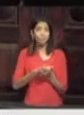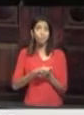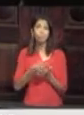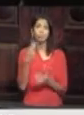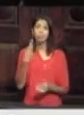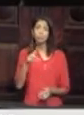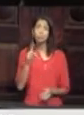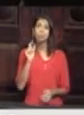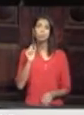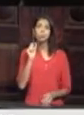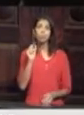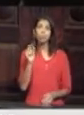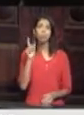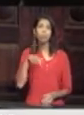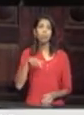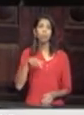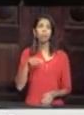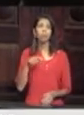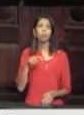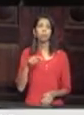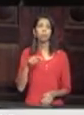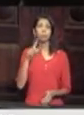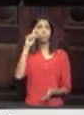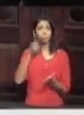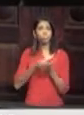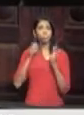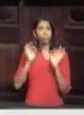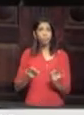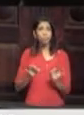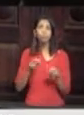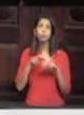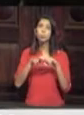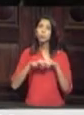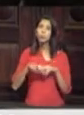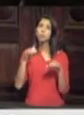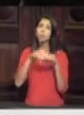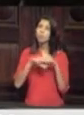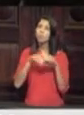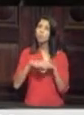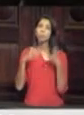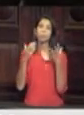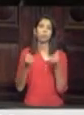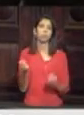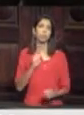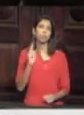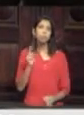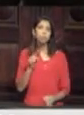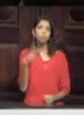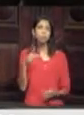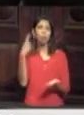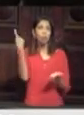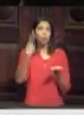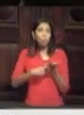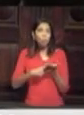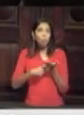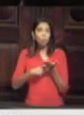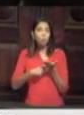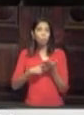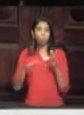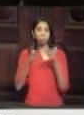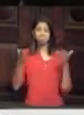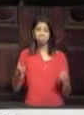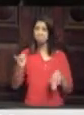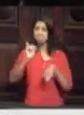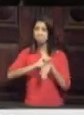doloroso declínio que ora somos submetidos. Por isso, o nosso voto negativo. Esse acordo que está em cima da mesa